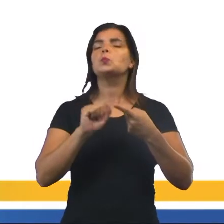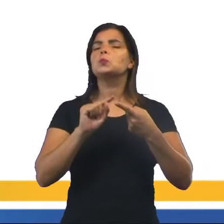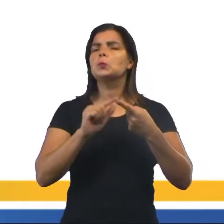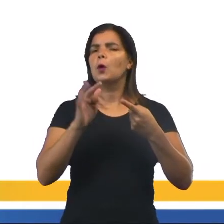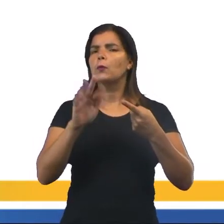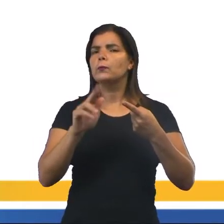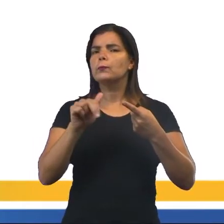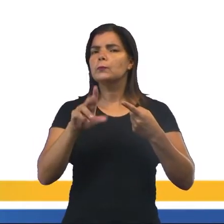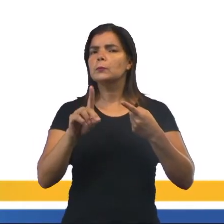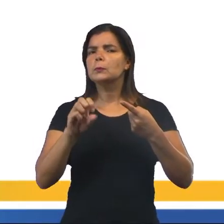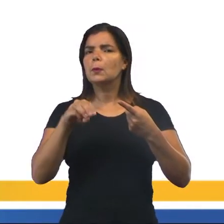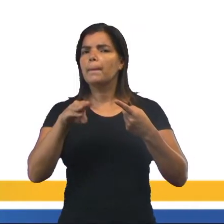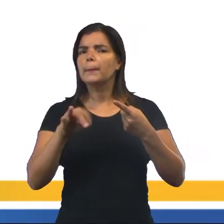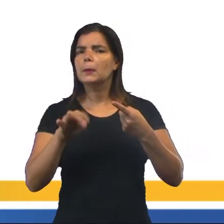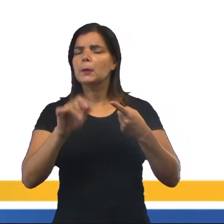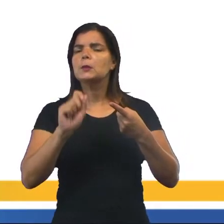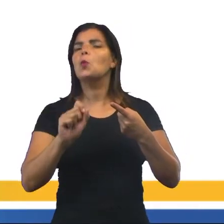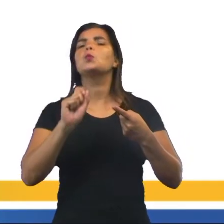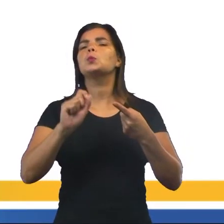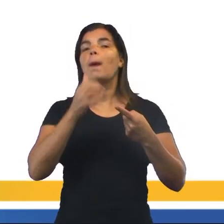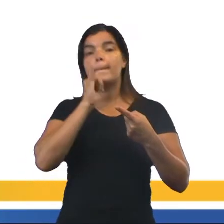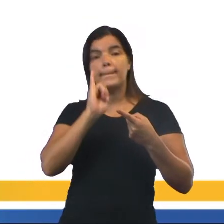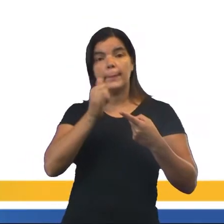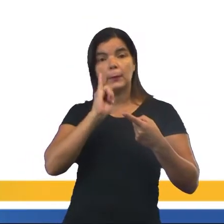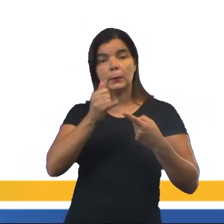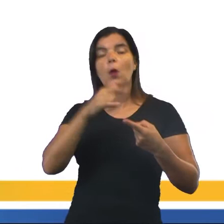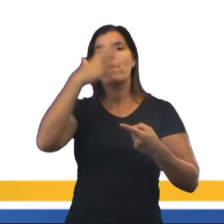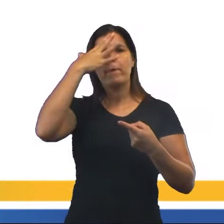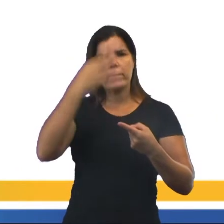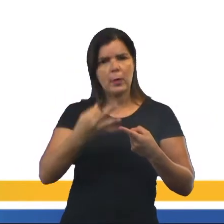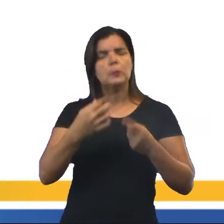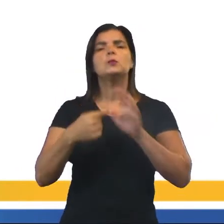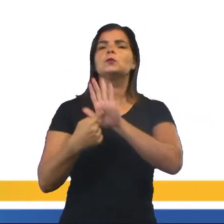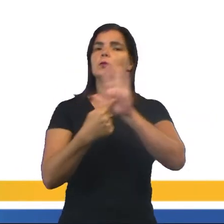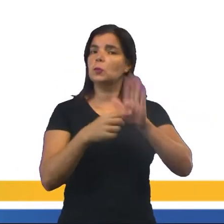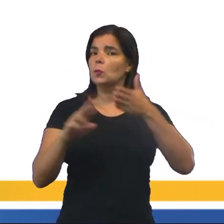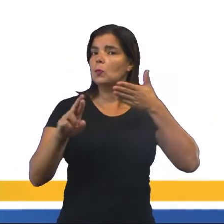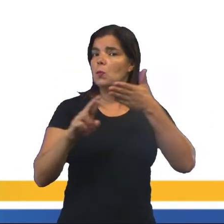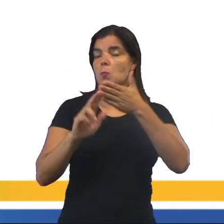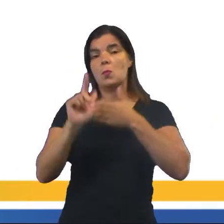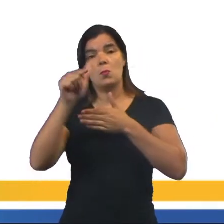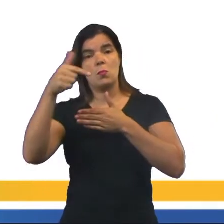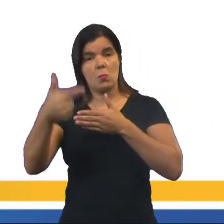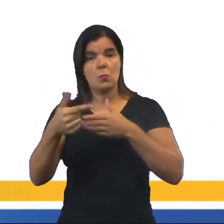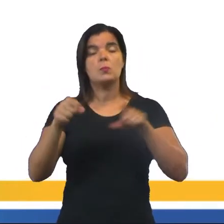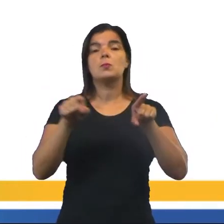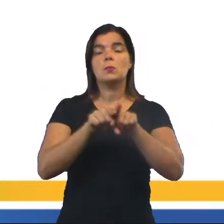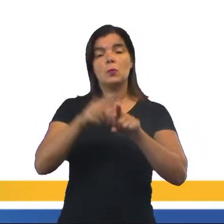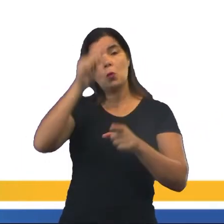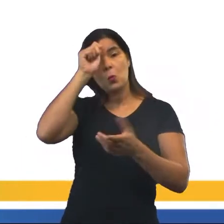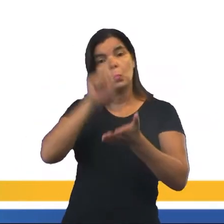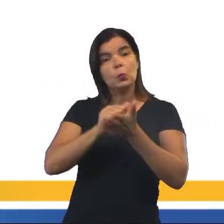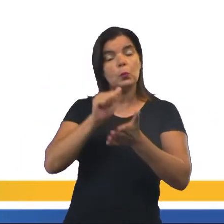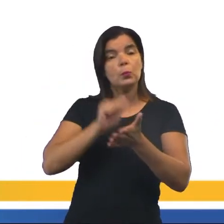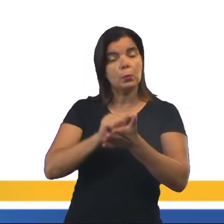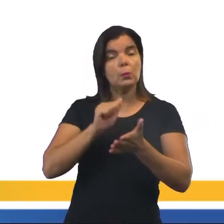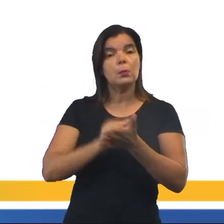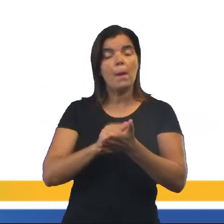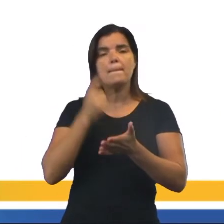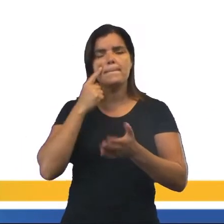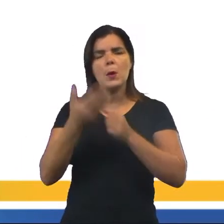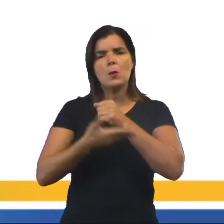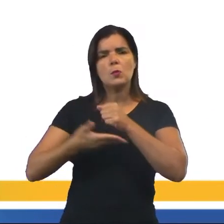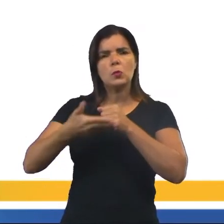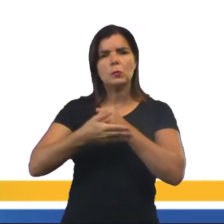fundamentação corresponde às informações, fatos, dados, referências, entre outros, que o articulista busca para embasar